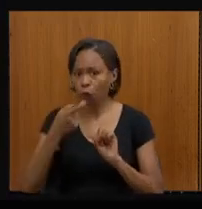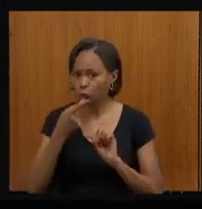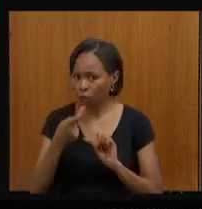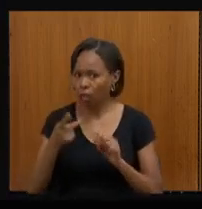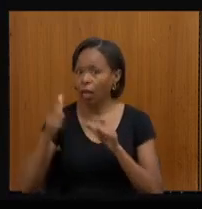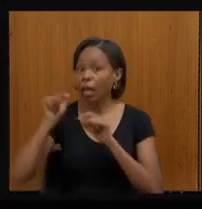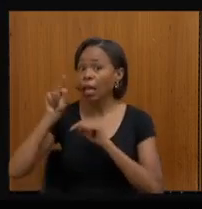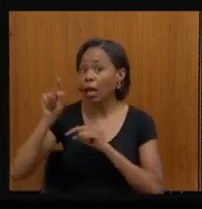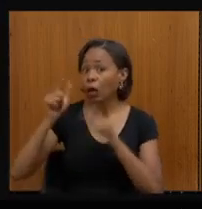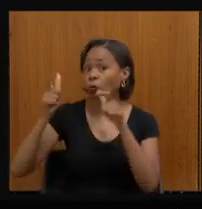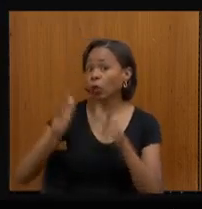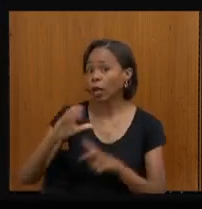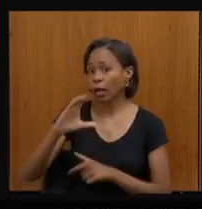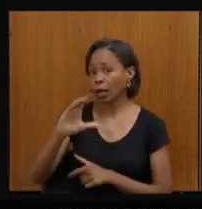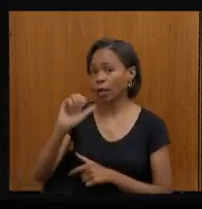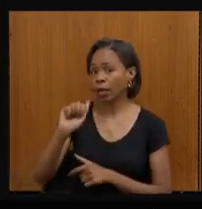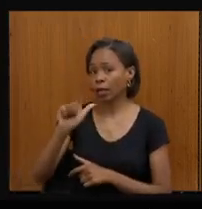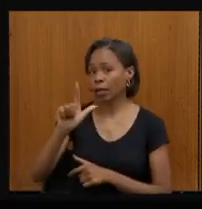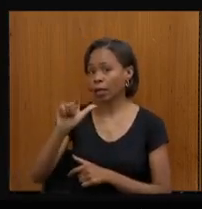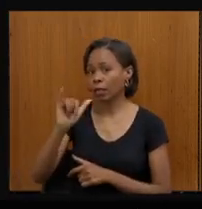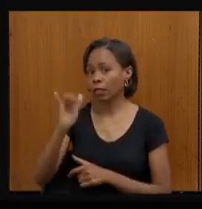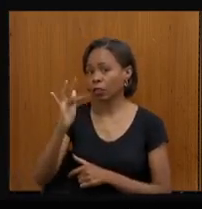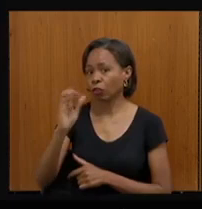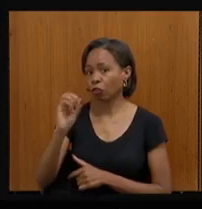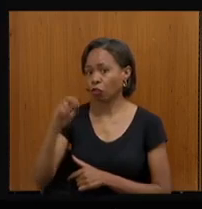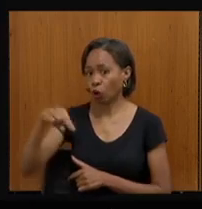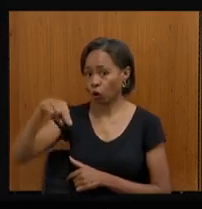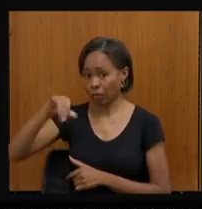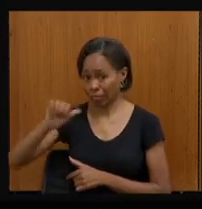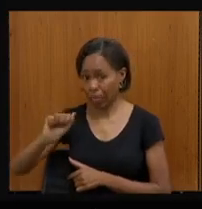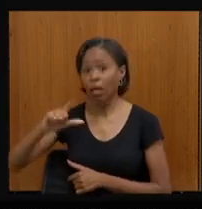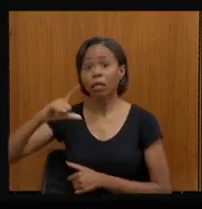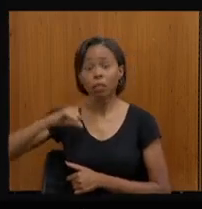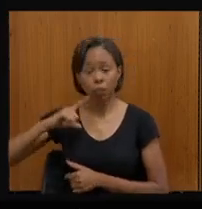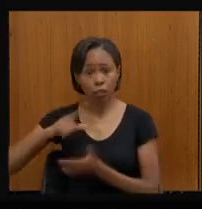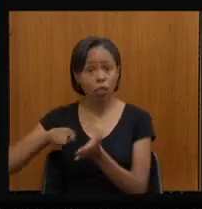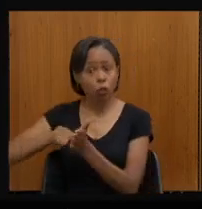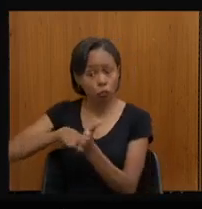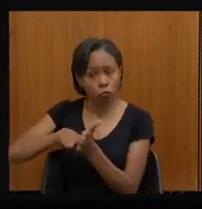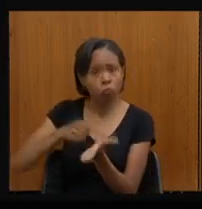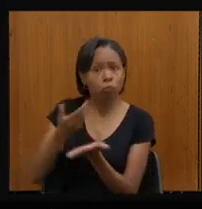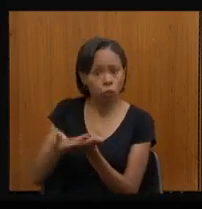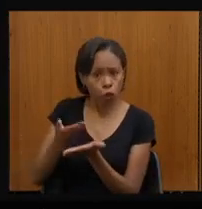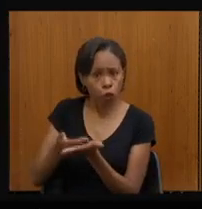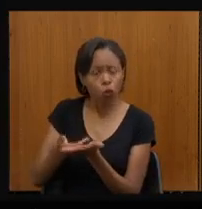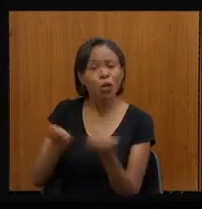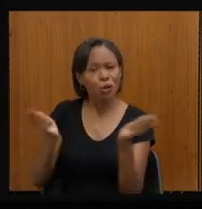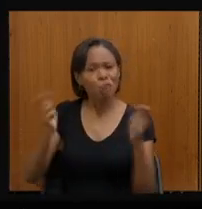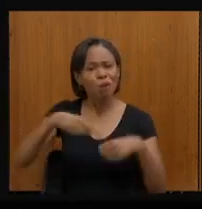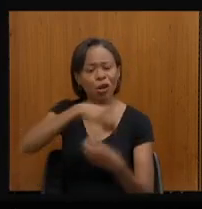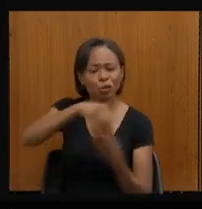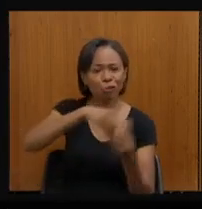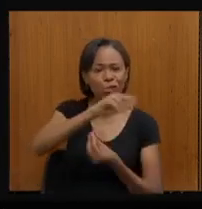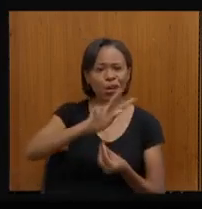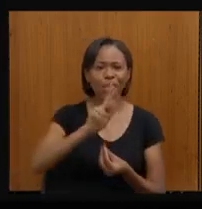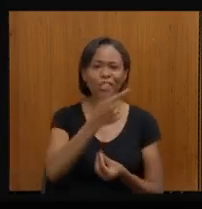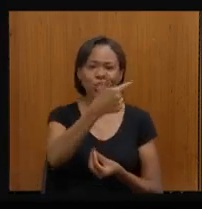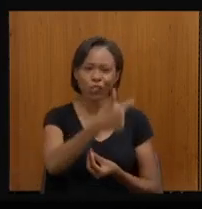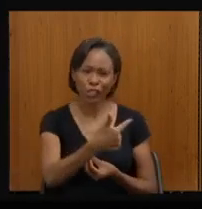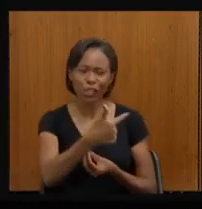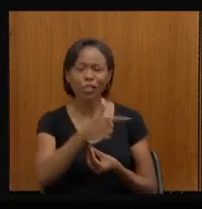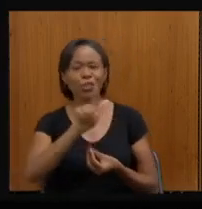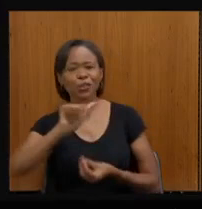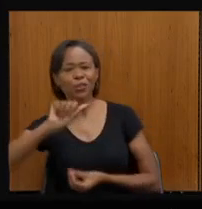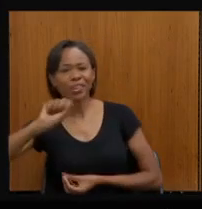isso tudo e foi comentado onde você pode ter uma mistura do hidrogênio no gás natural e